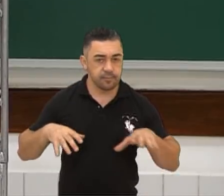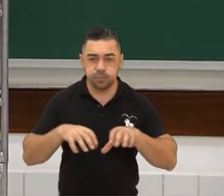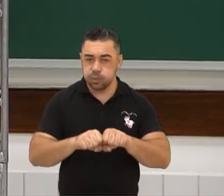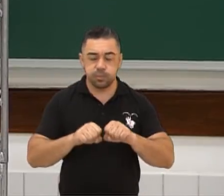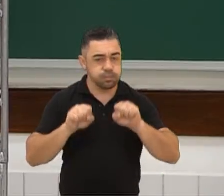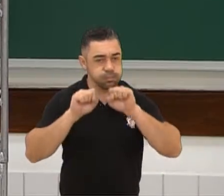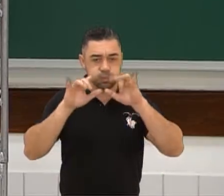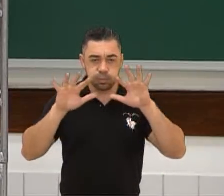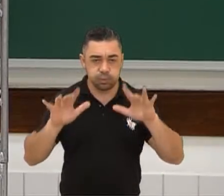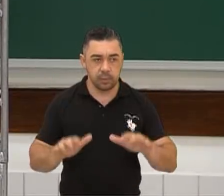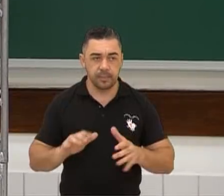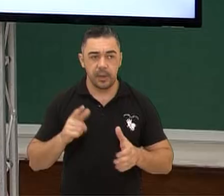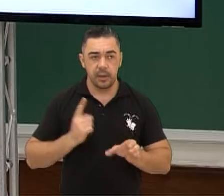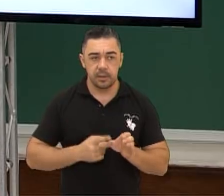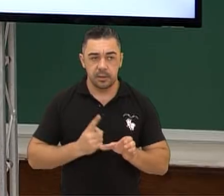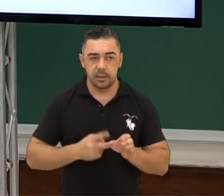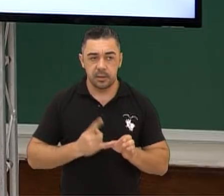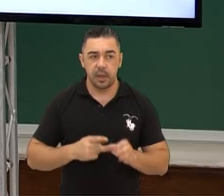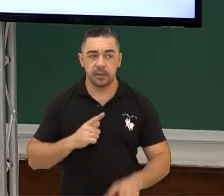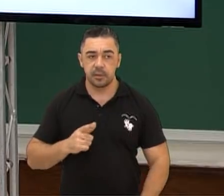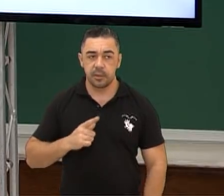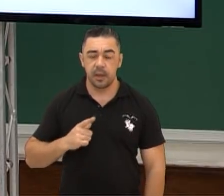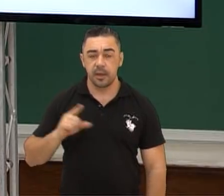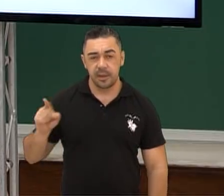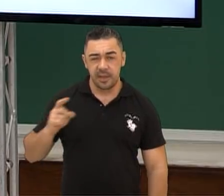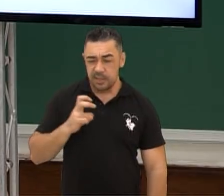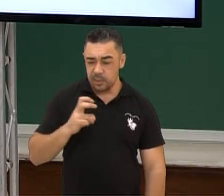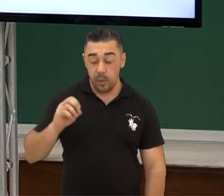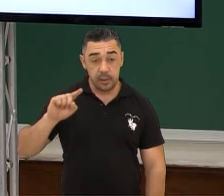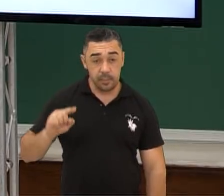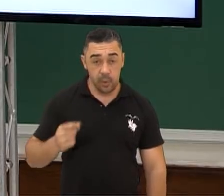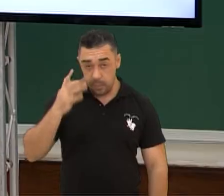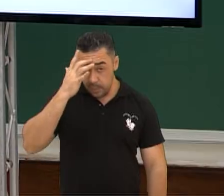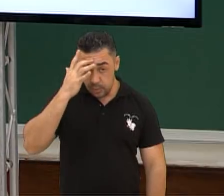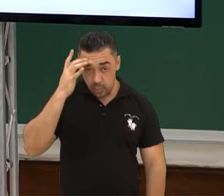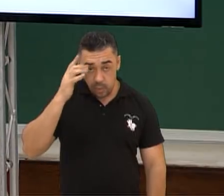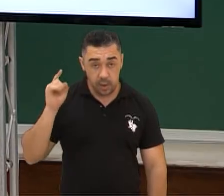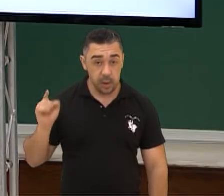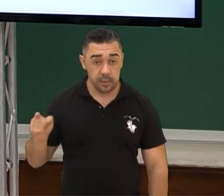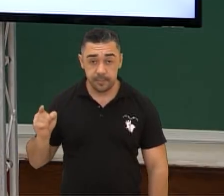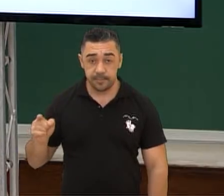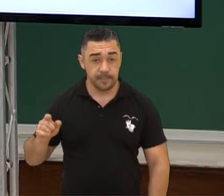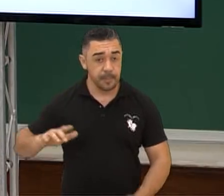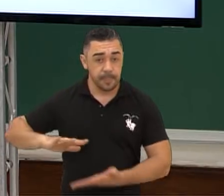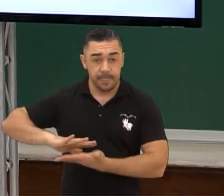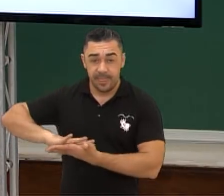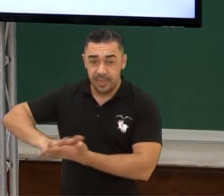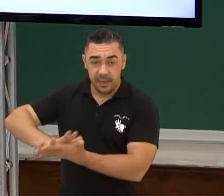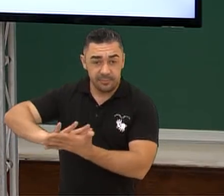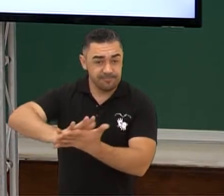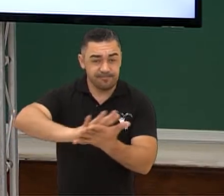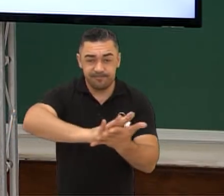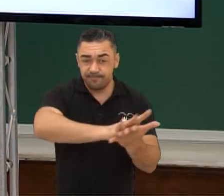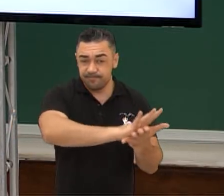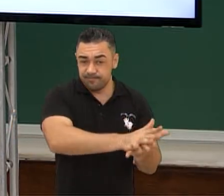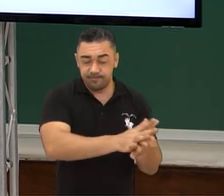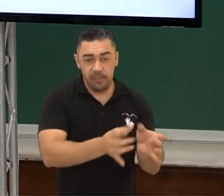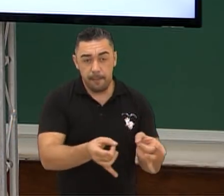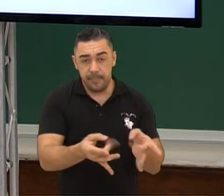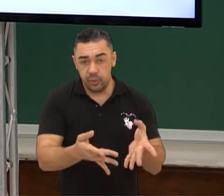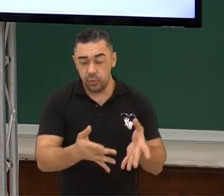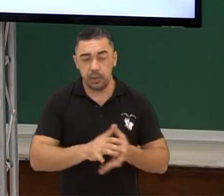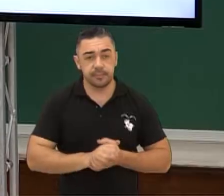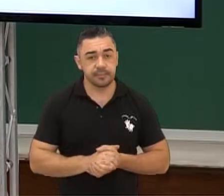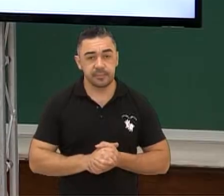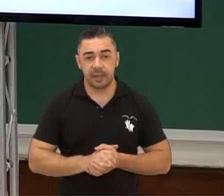A cidade de Pripyat, que contava à época com cerca de 50 mil pessoas, foi toda abandonada e toda